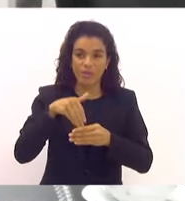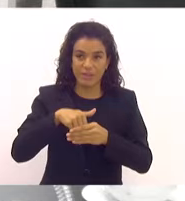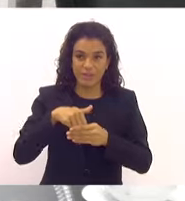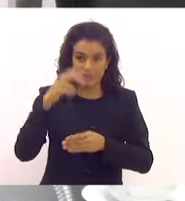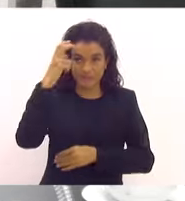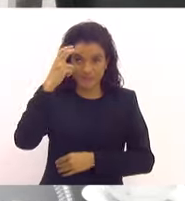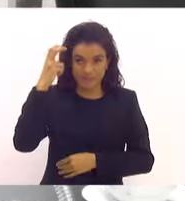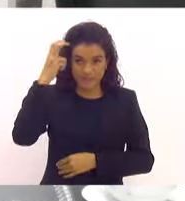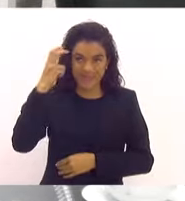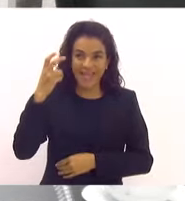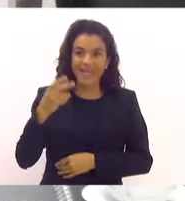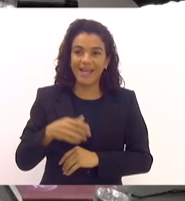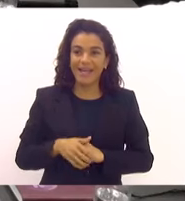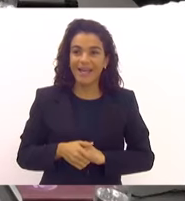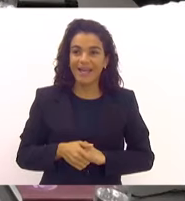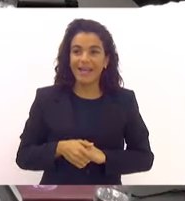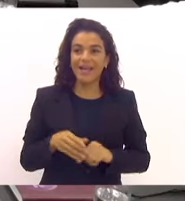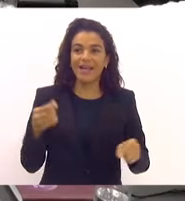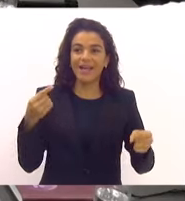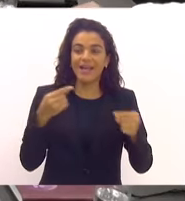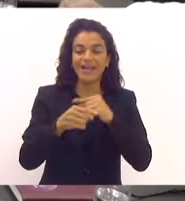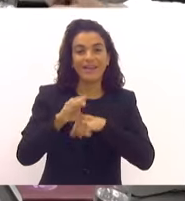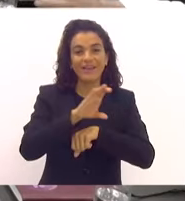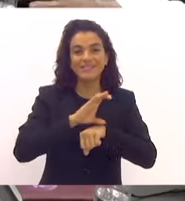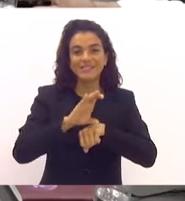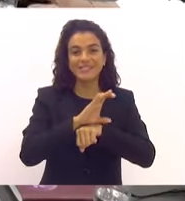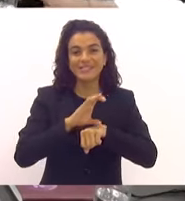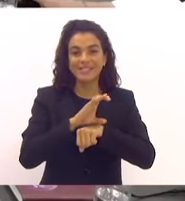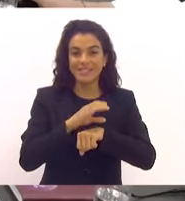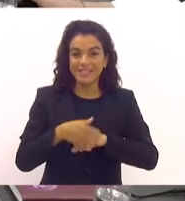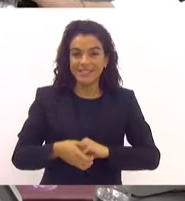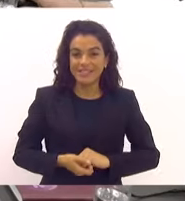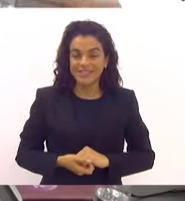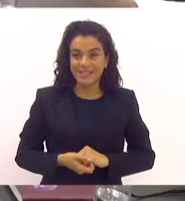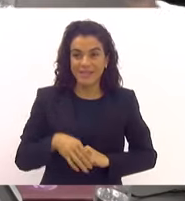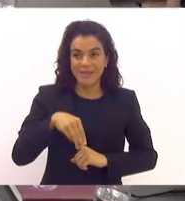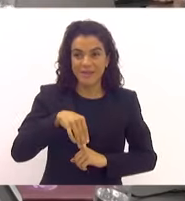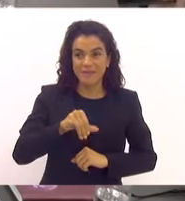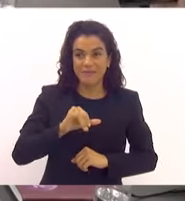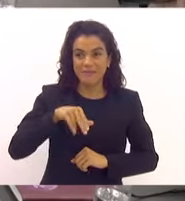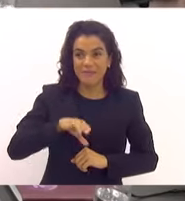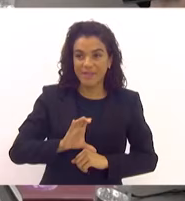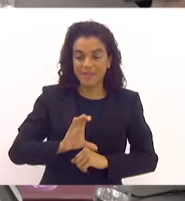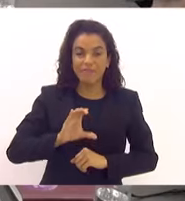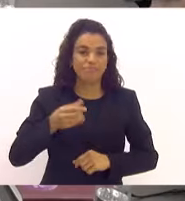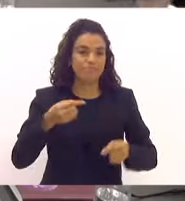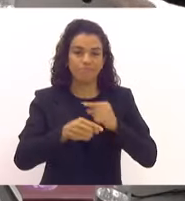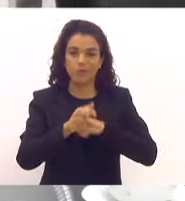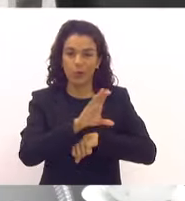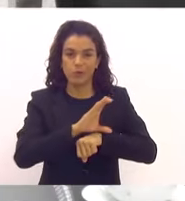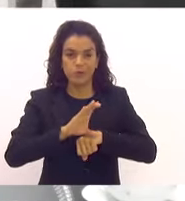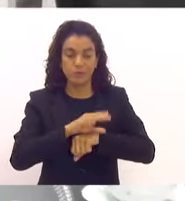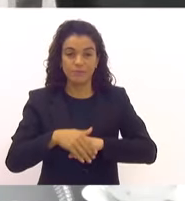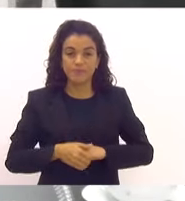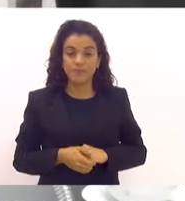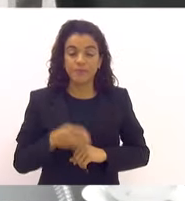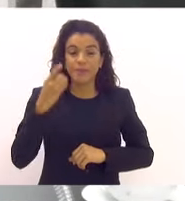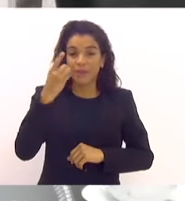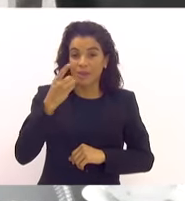Pela inconstitucionalidade. Tá? Eu voto pela inconstitucionalidade. Deputado Mink. Inconstitucional.